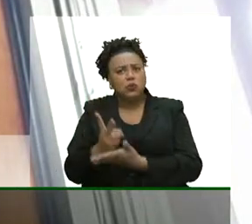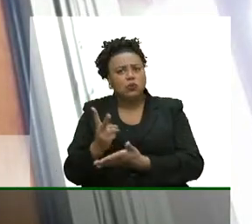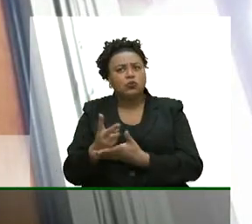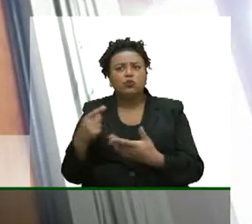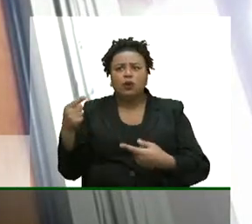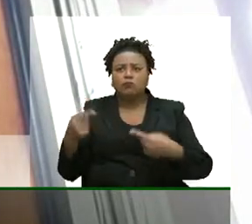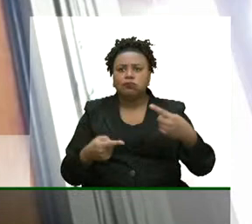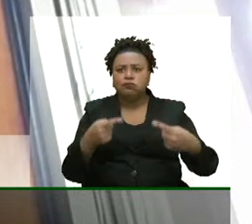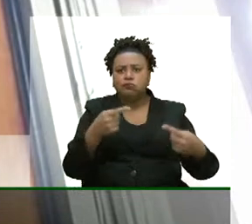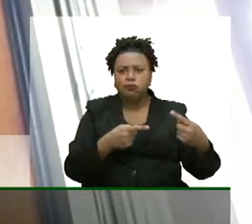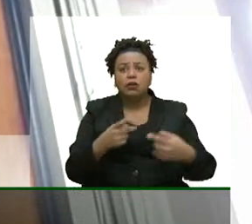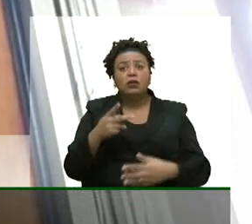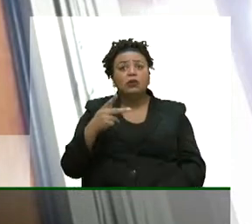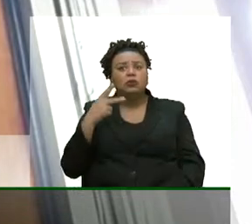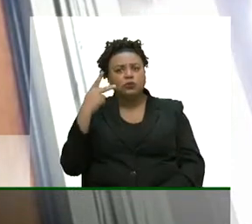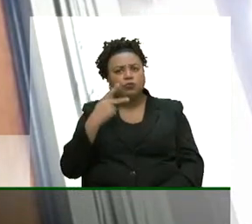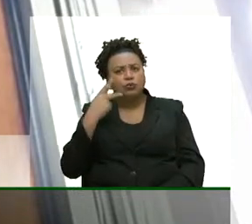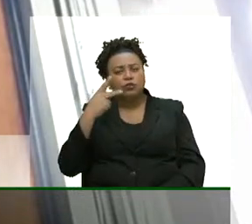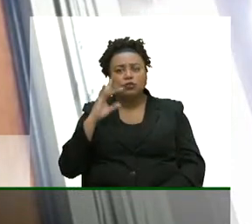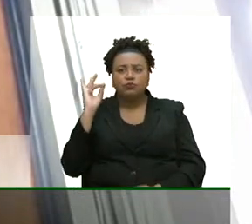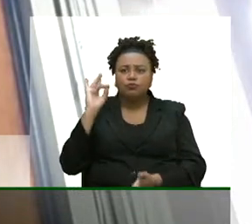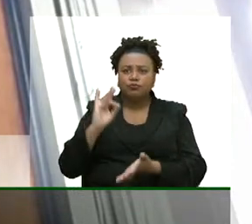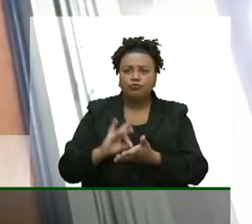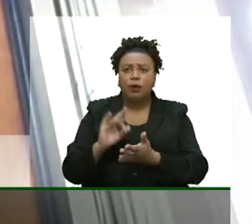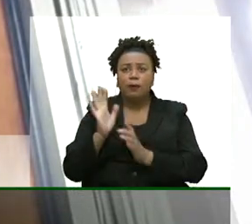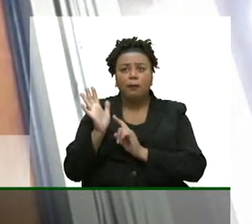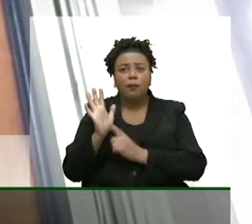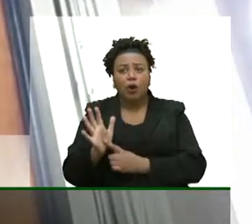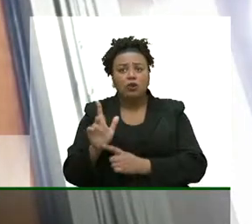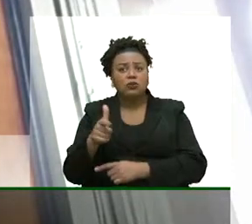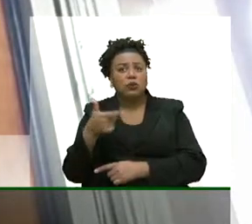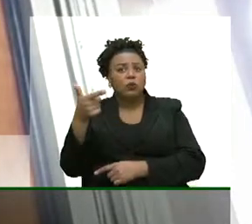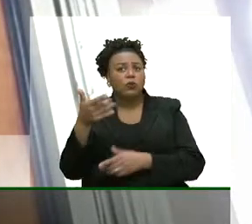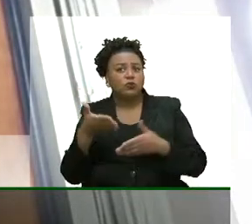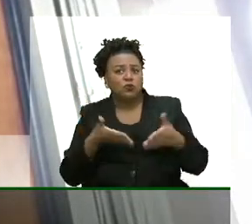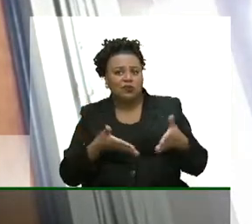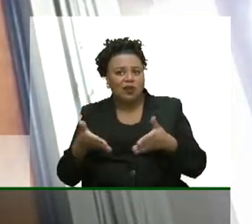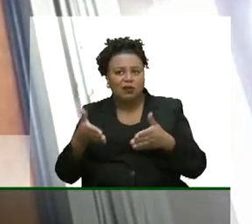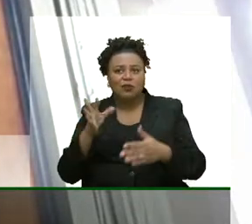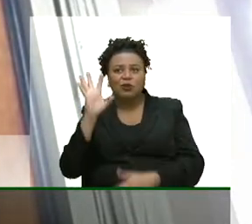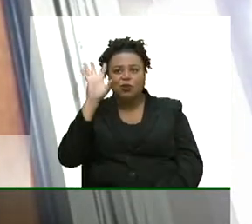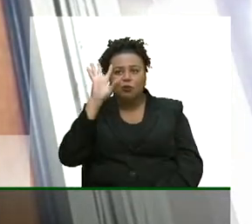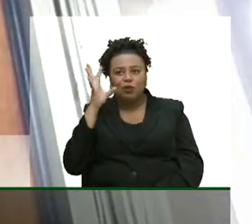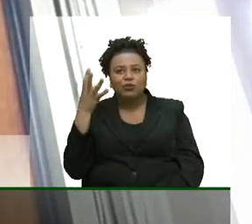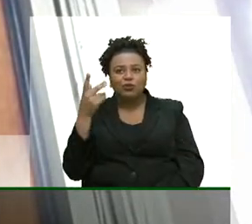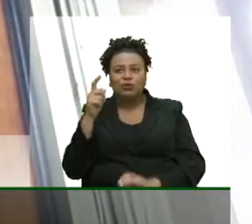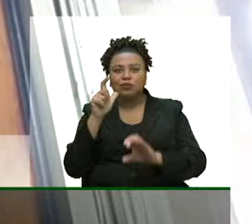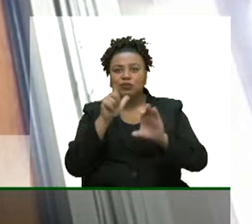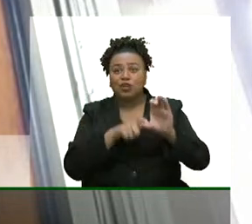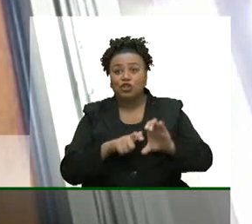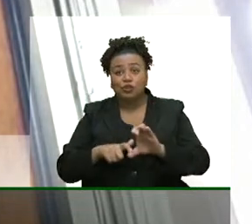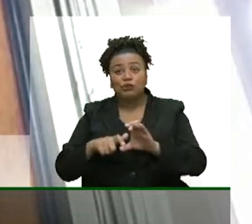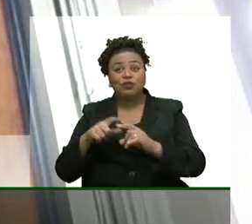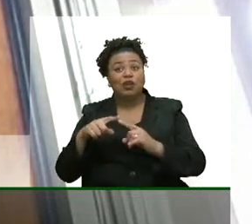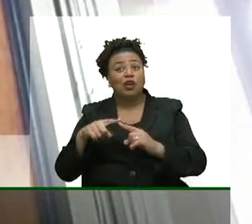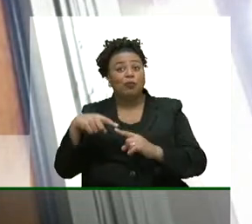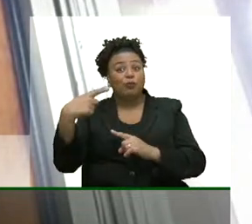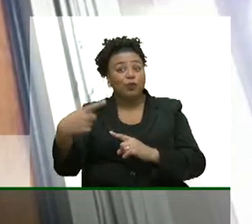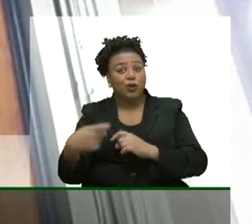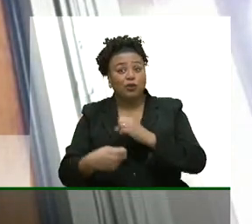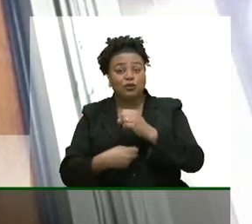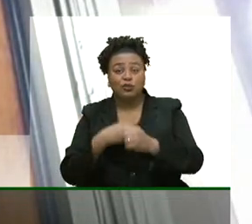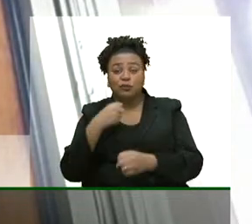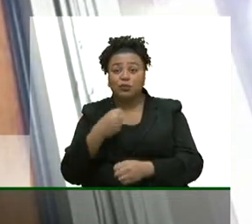debate, os parlamentares legitimamente apontam outros caminhos para a solução desse déficit, que para o próximo ano está previsto em